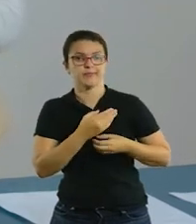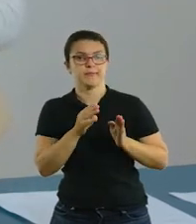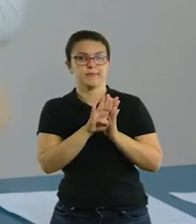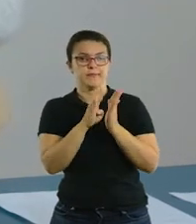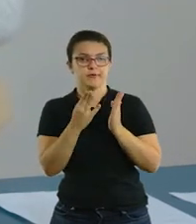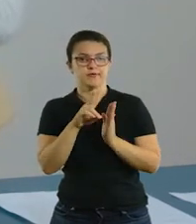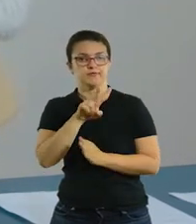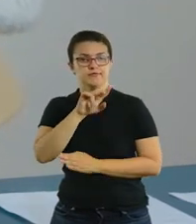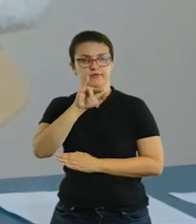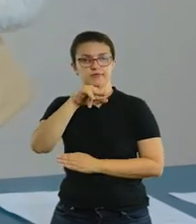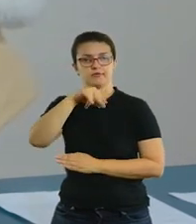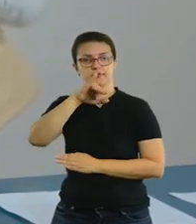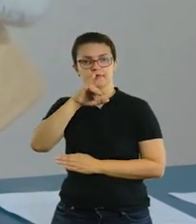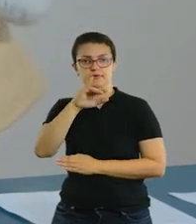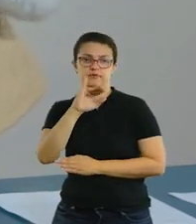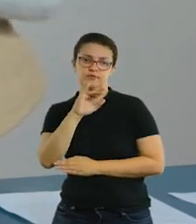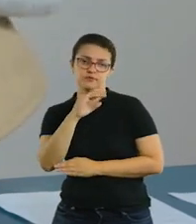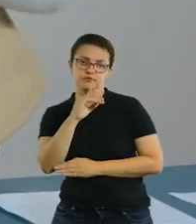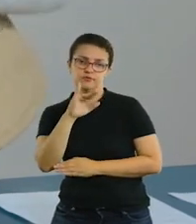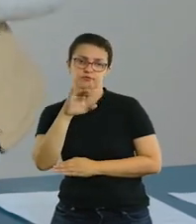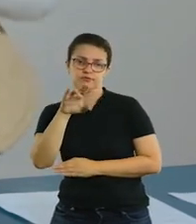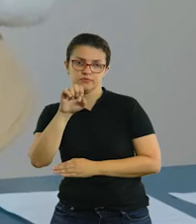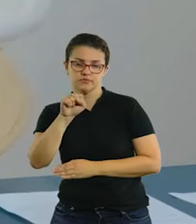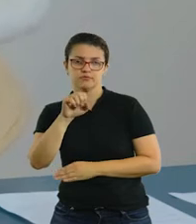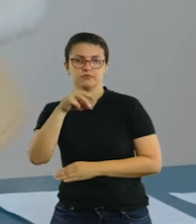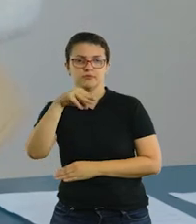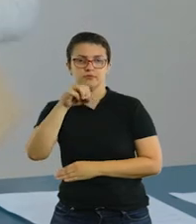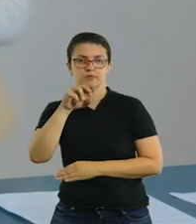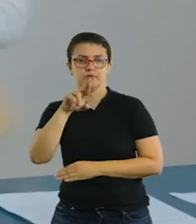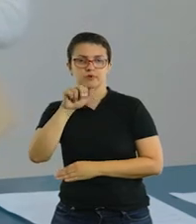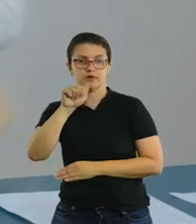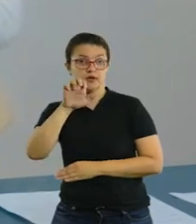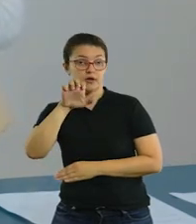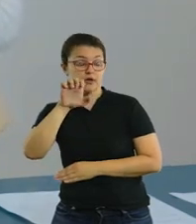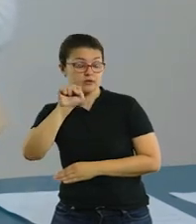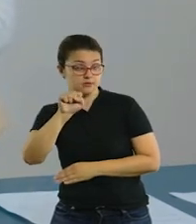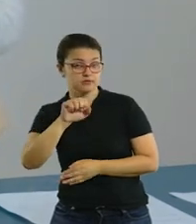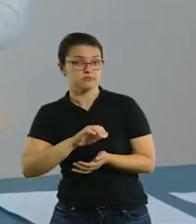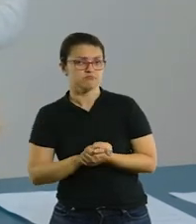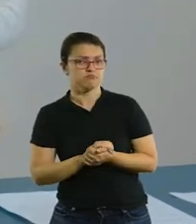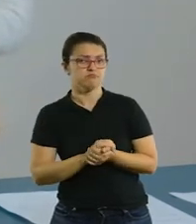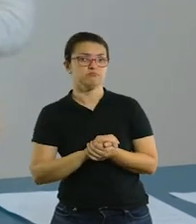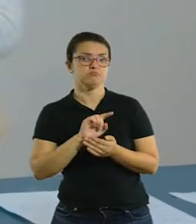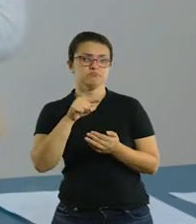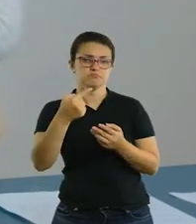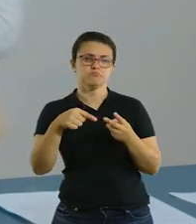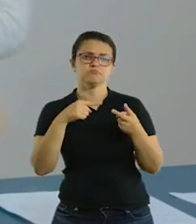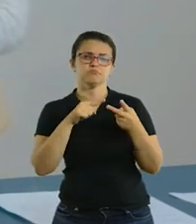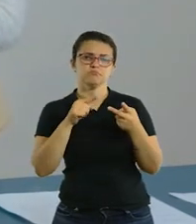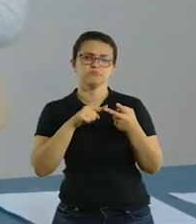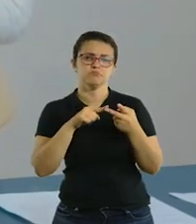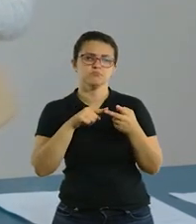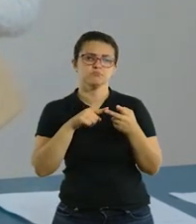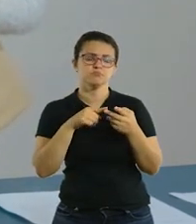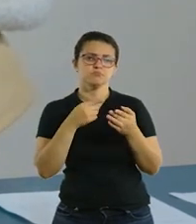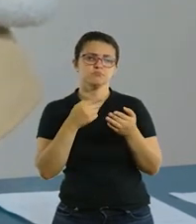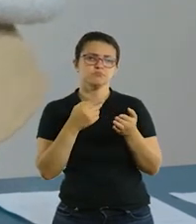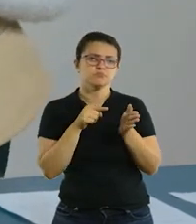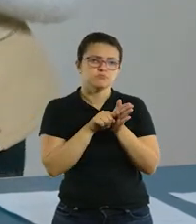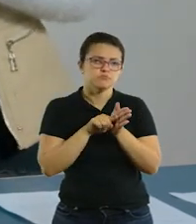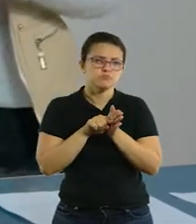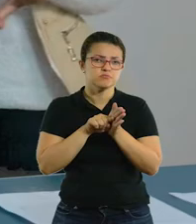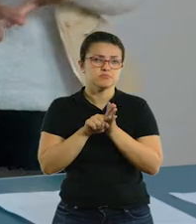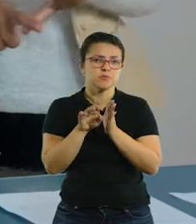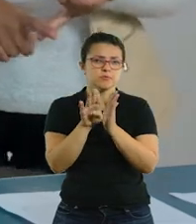Moraes. Na atividade 2, nós vamos estudar o poema, tá? Então, para quem a porta diz abrir? Devagarinho